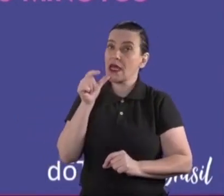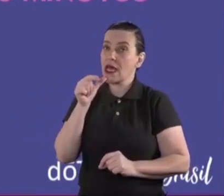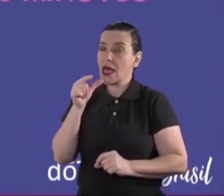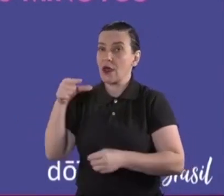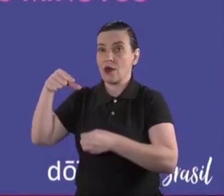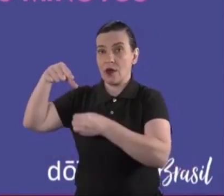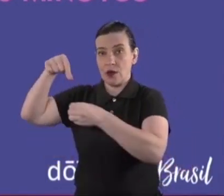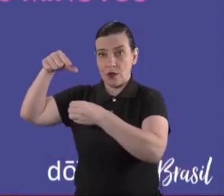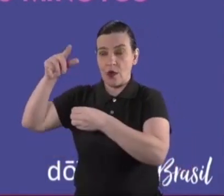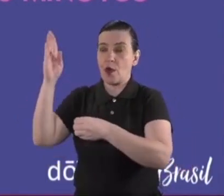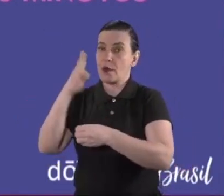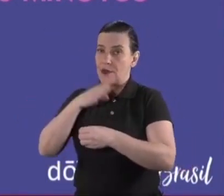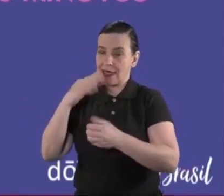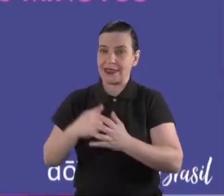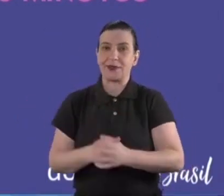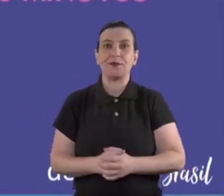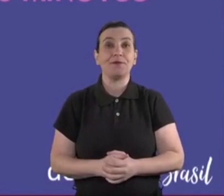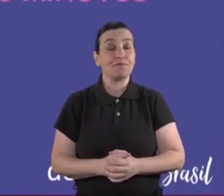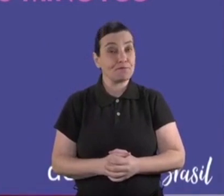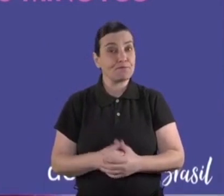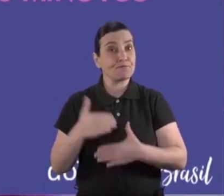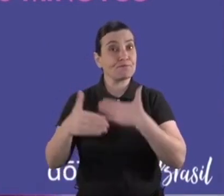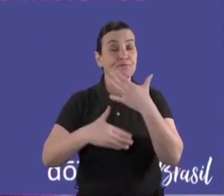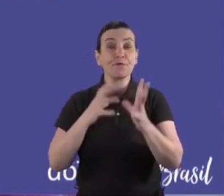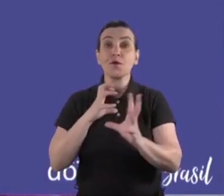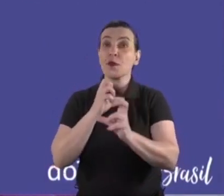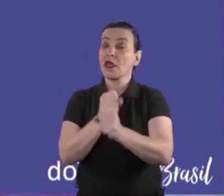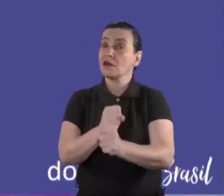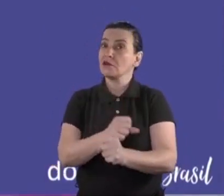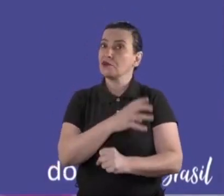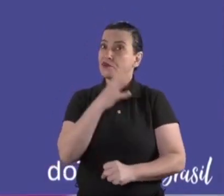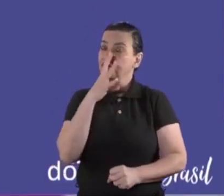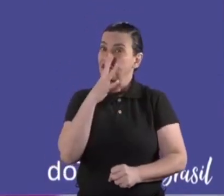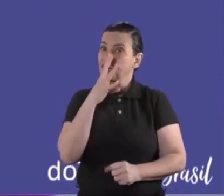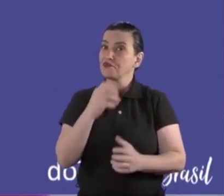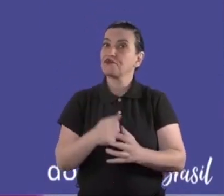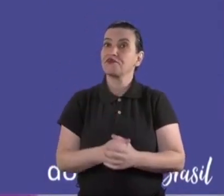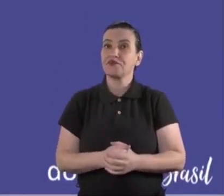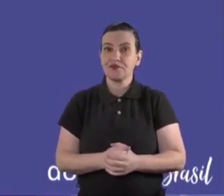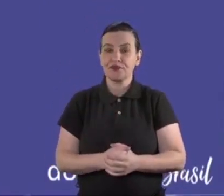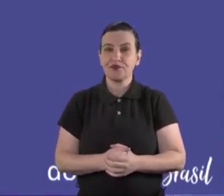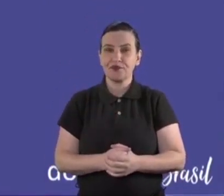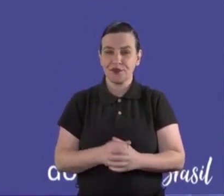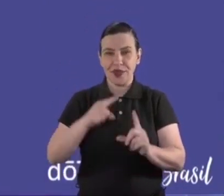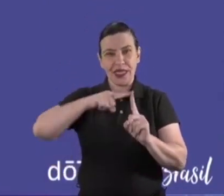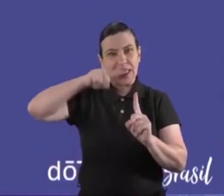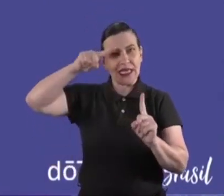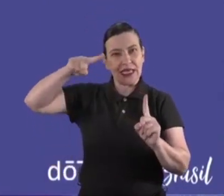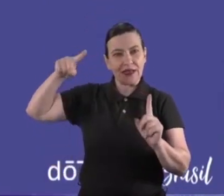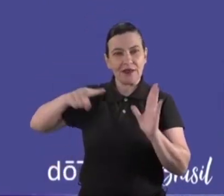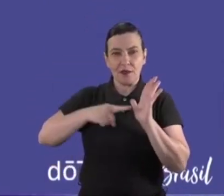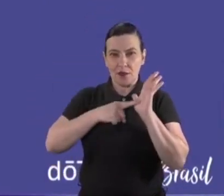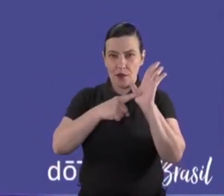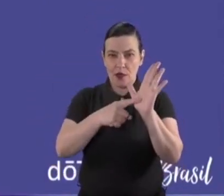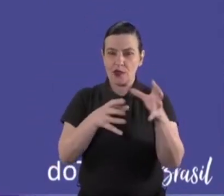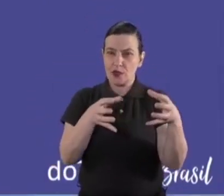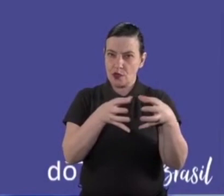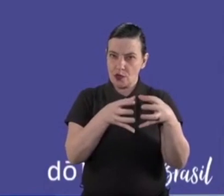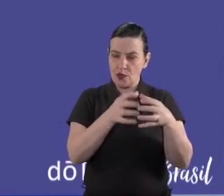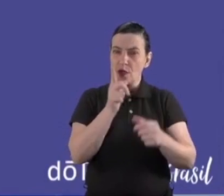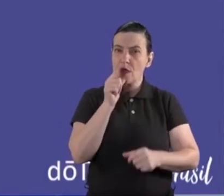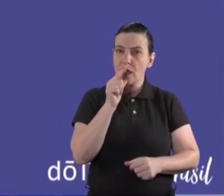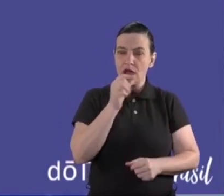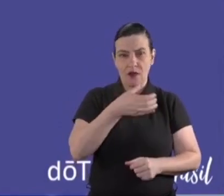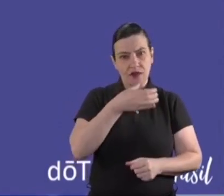com o óleo de hortelã-pimenta. E os resultados foram surpreendentes. Esse gráfico mostra que o grupo que tomou só um copo